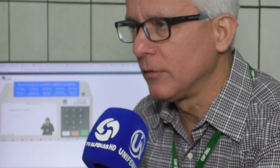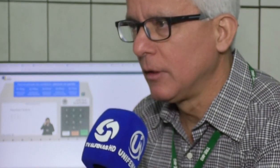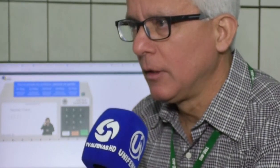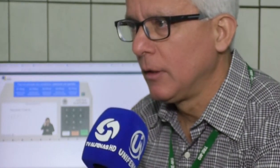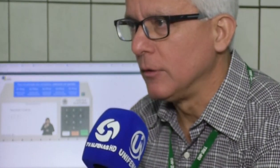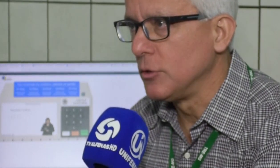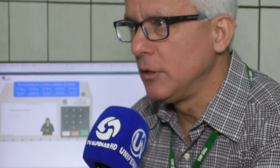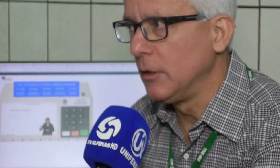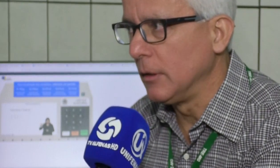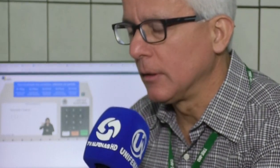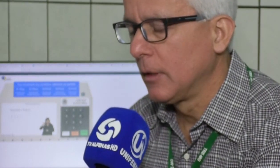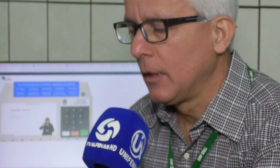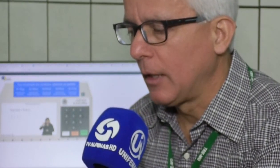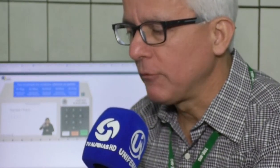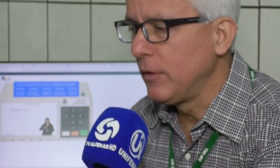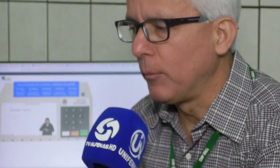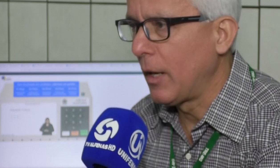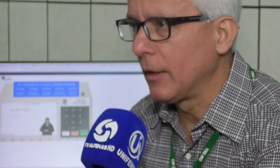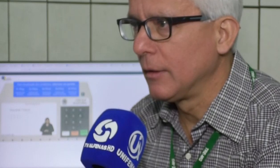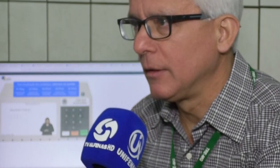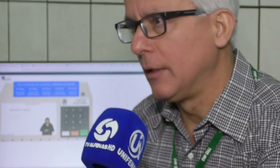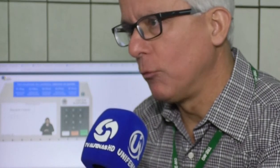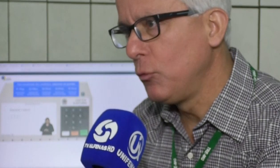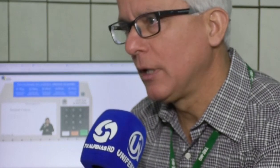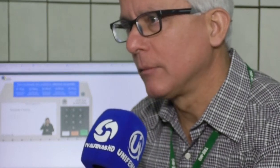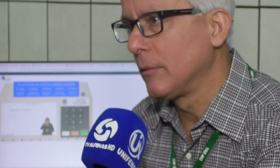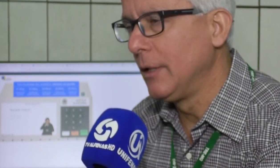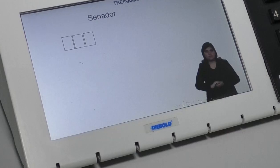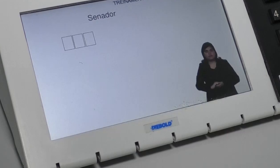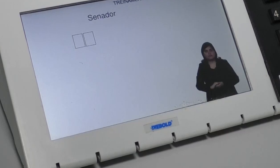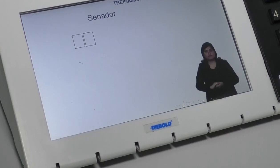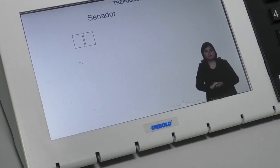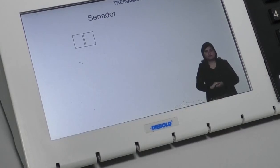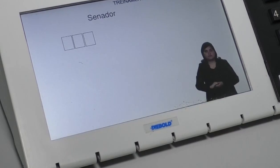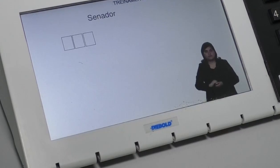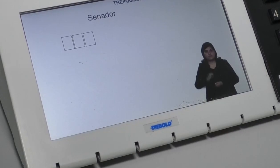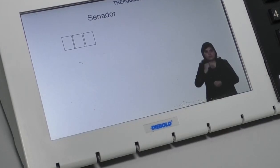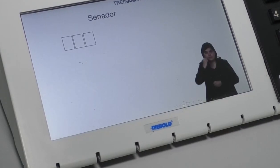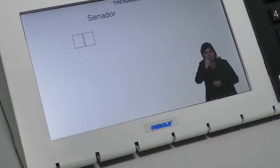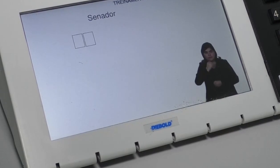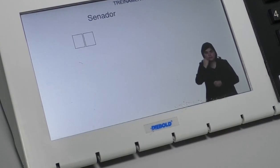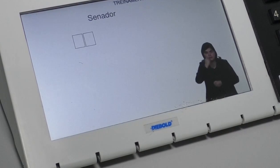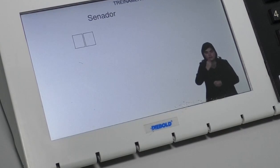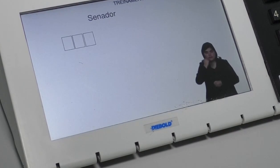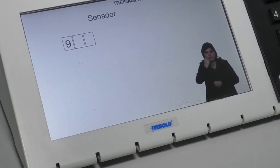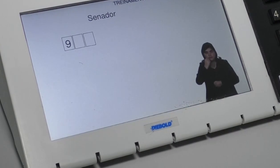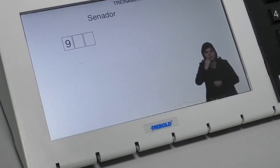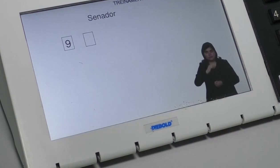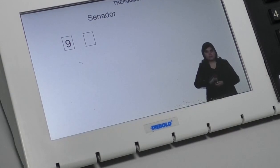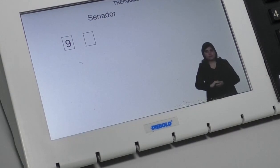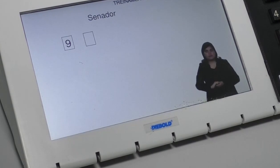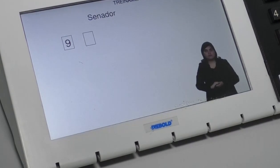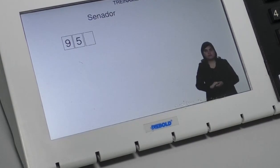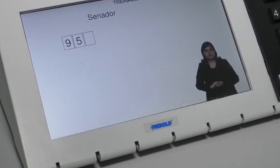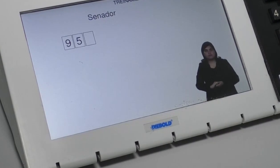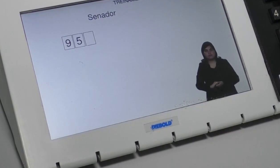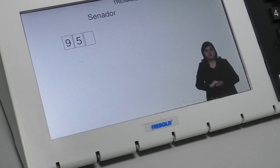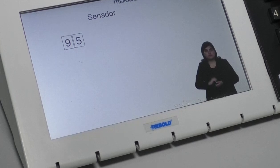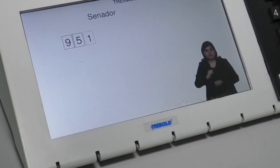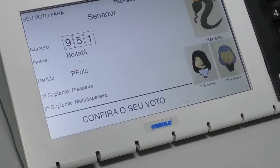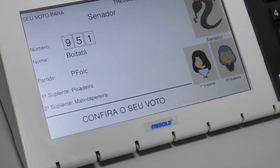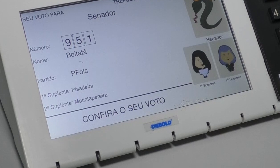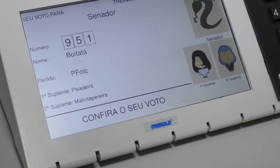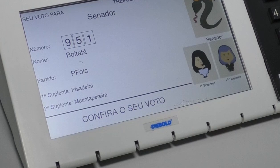interesse de afirmar na urna eletrônica confirmar qual que